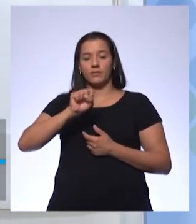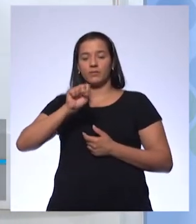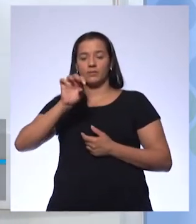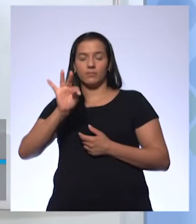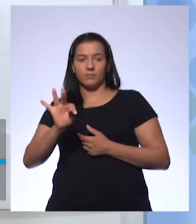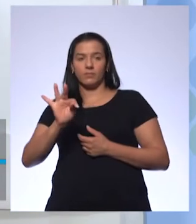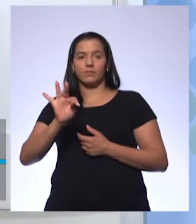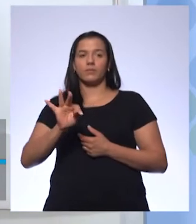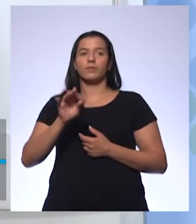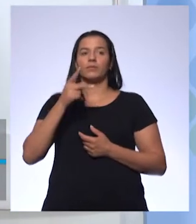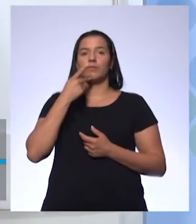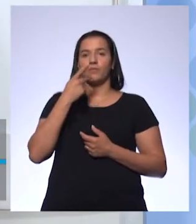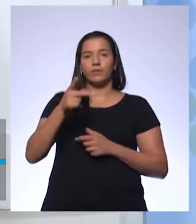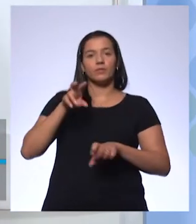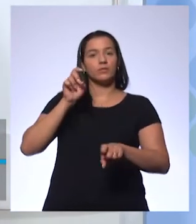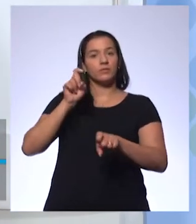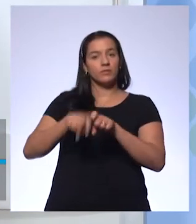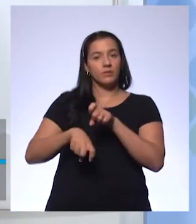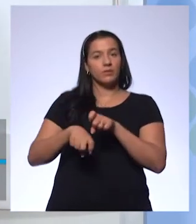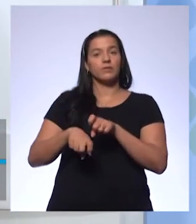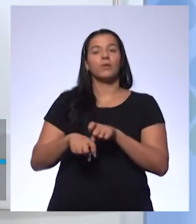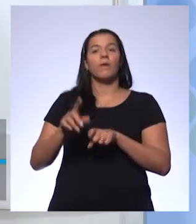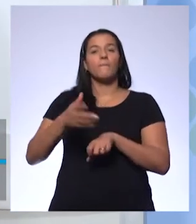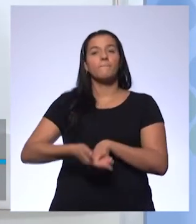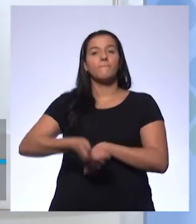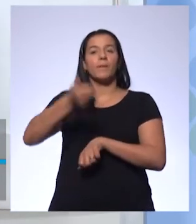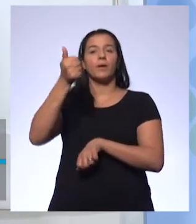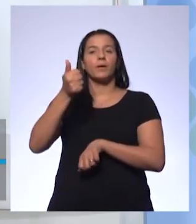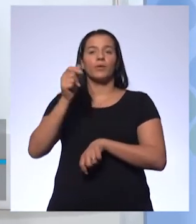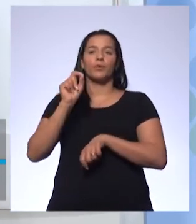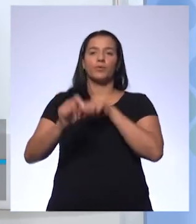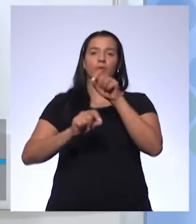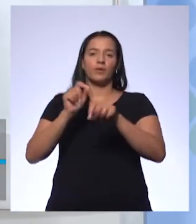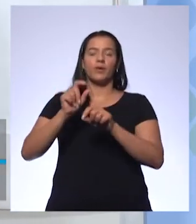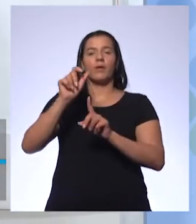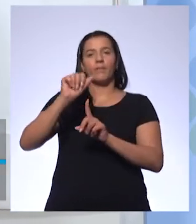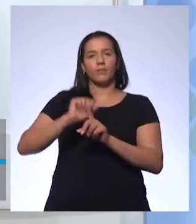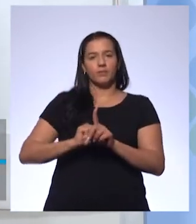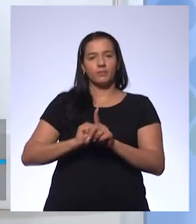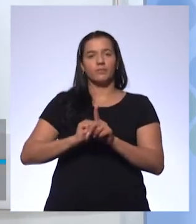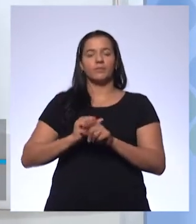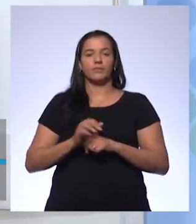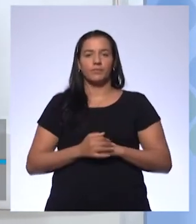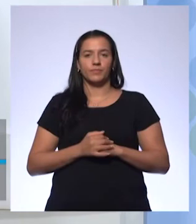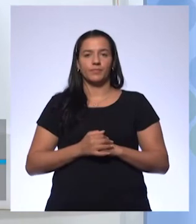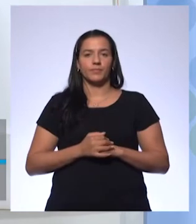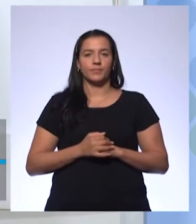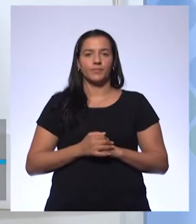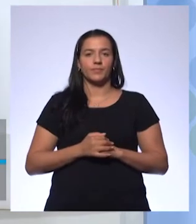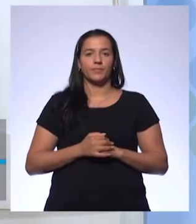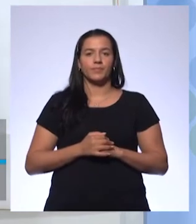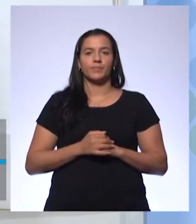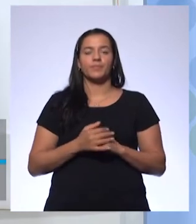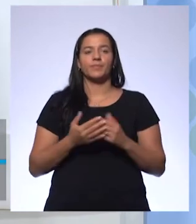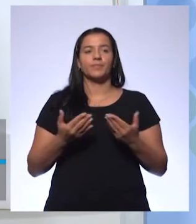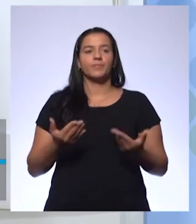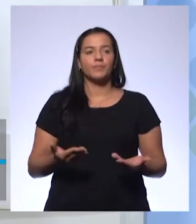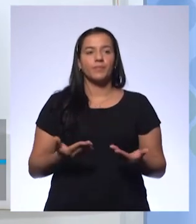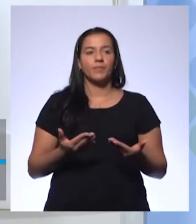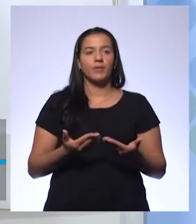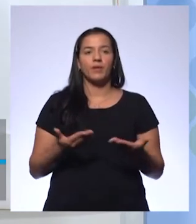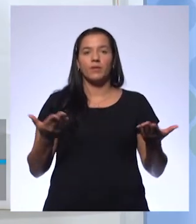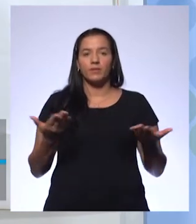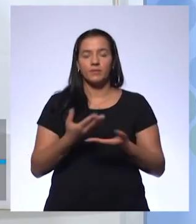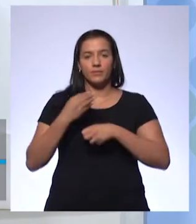eu estou falando de sexo, a melhor forma de prevenção é o preservativo, tá bom? Então, esse